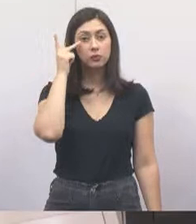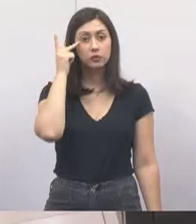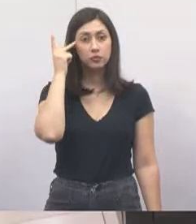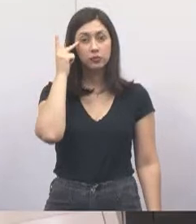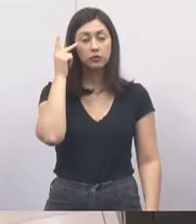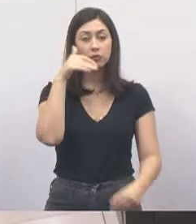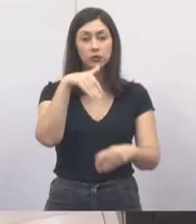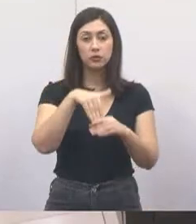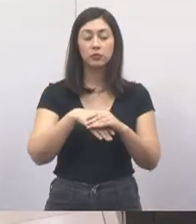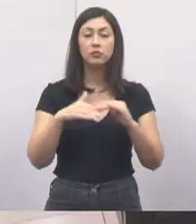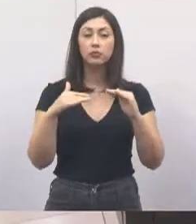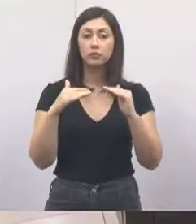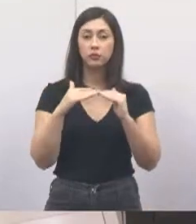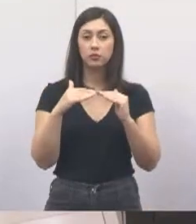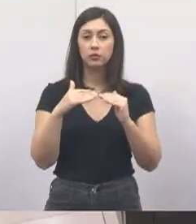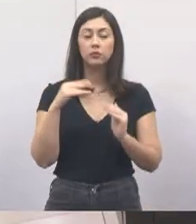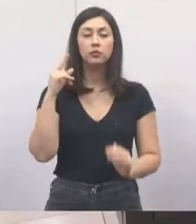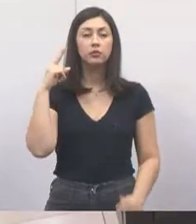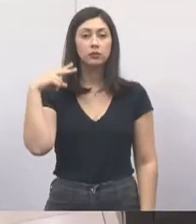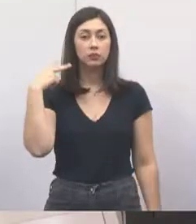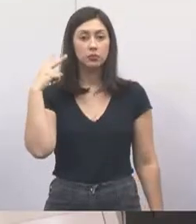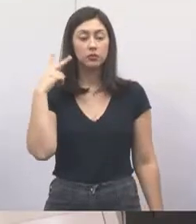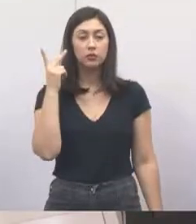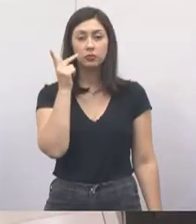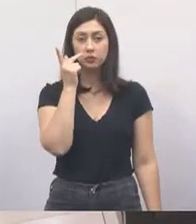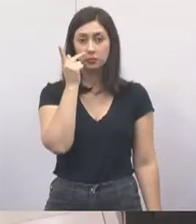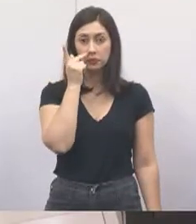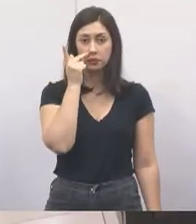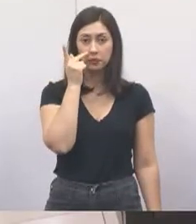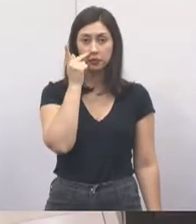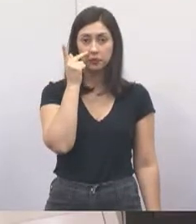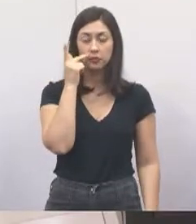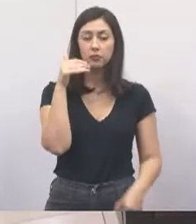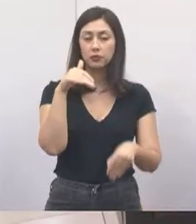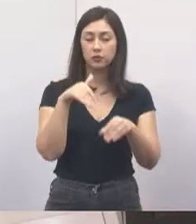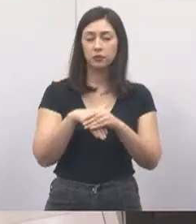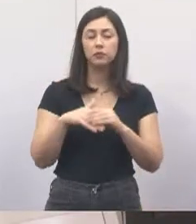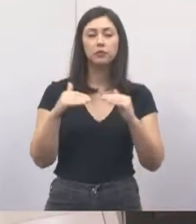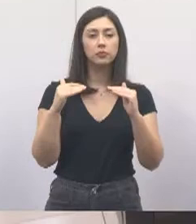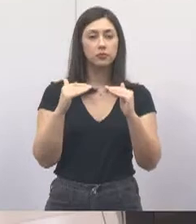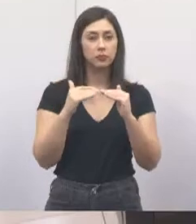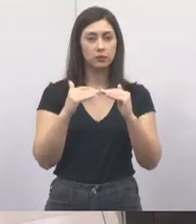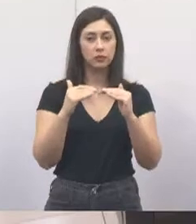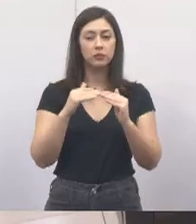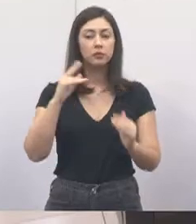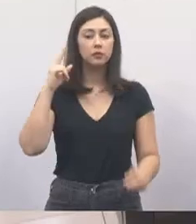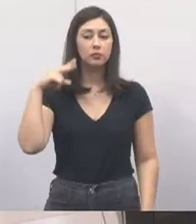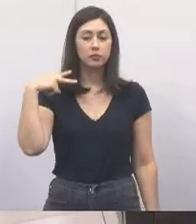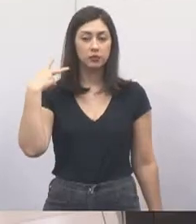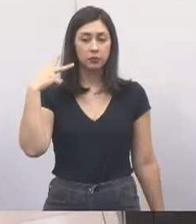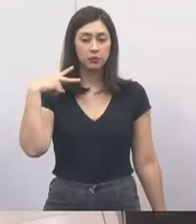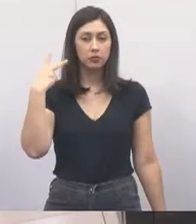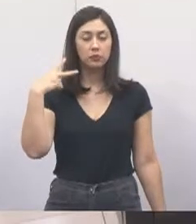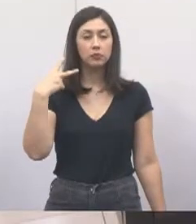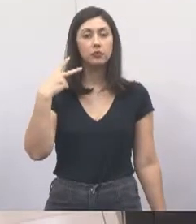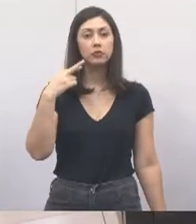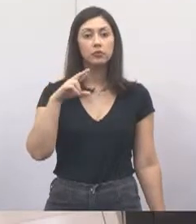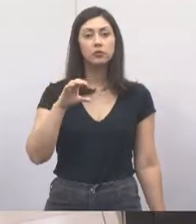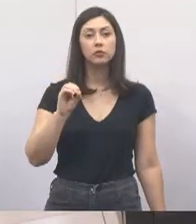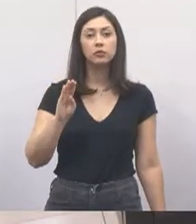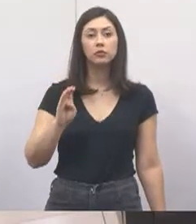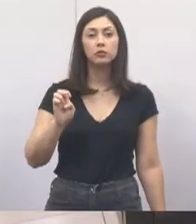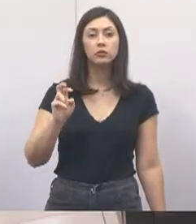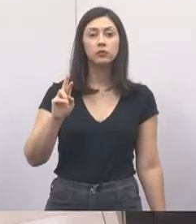Esporte? Favorável. Como vota o vereador Paulinho dos Condutores? Favorável. Como vota o vereador Roberto